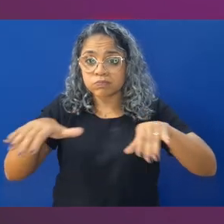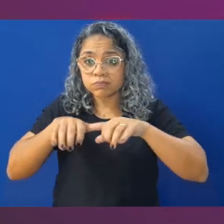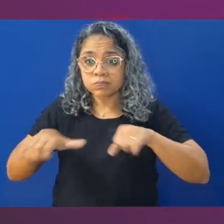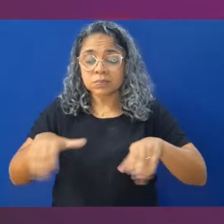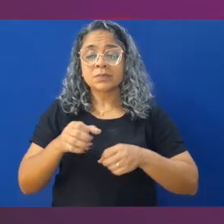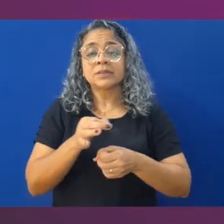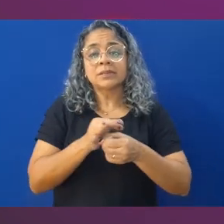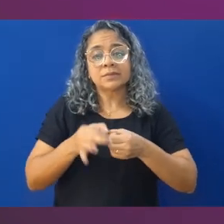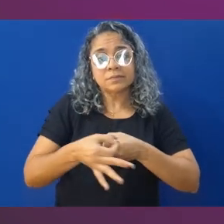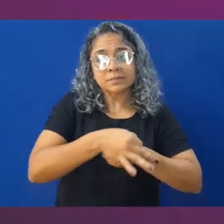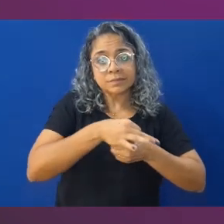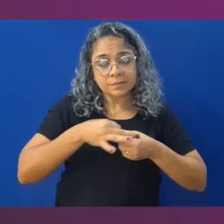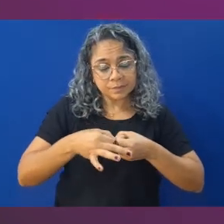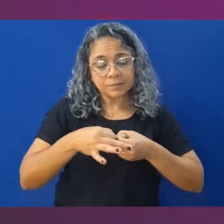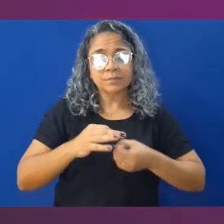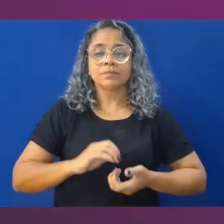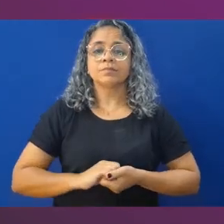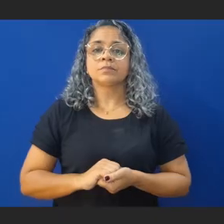outras células.